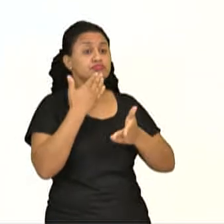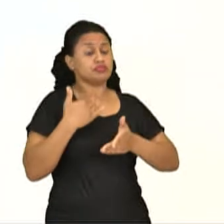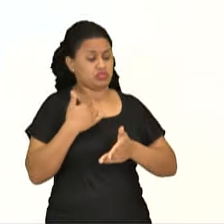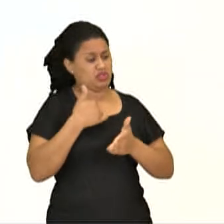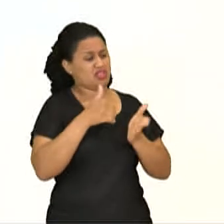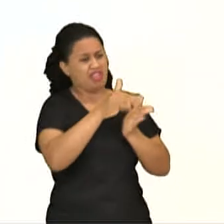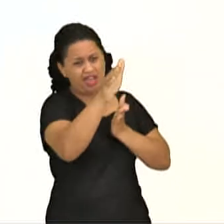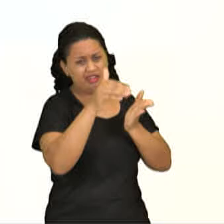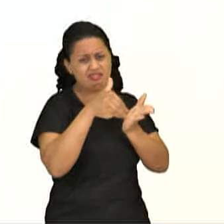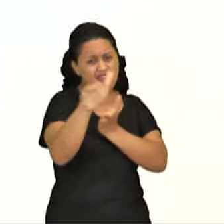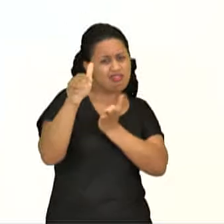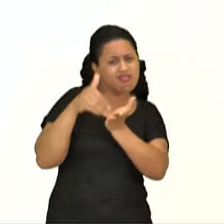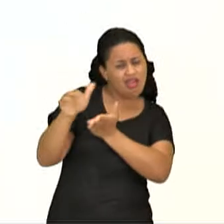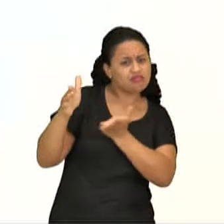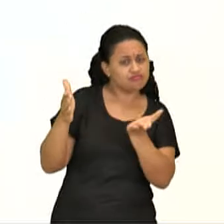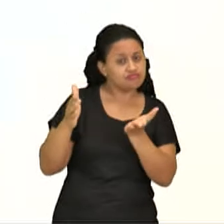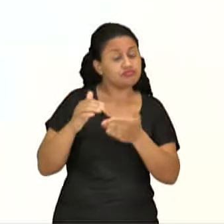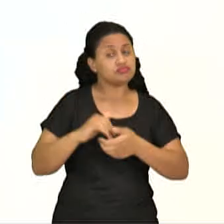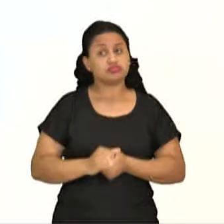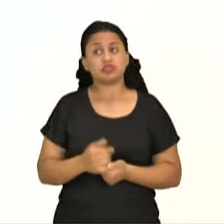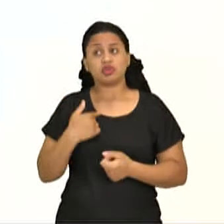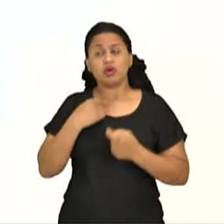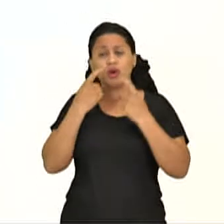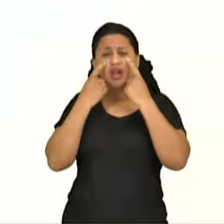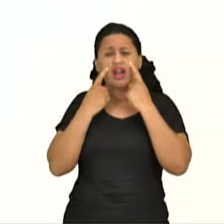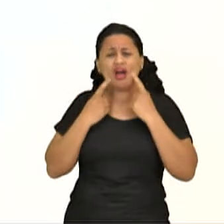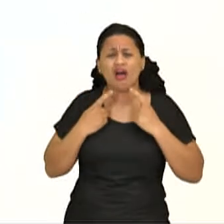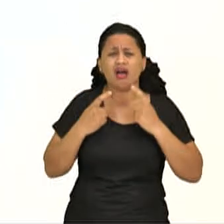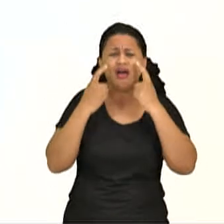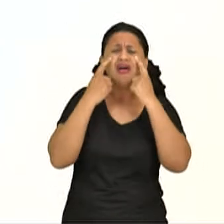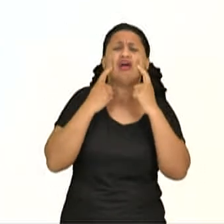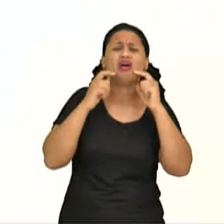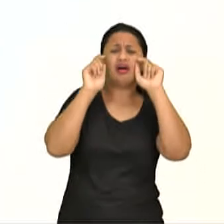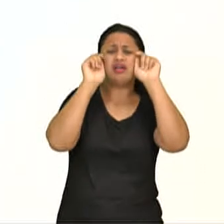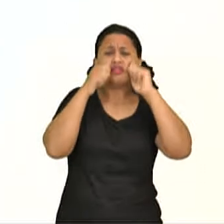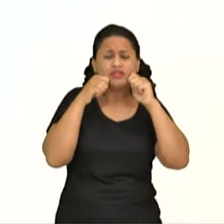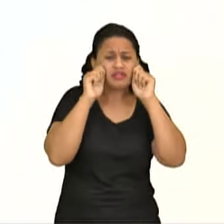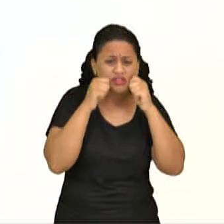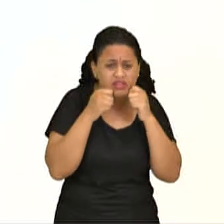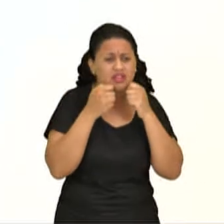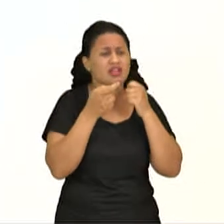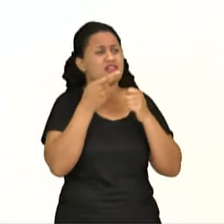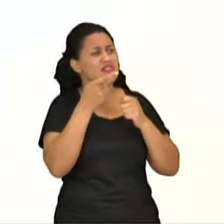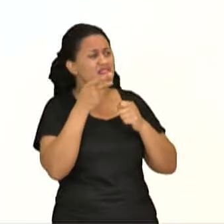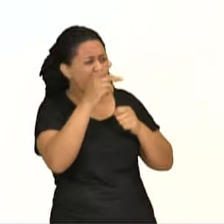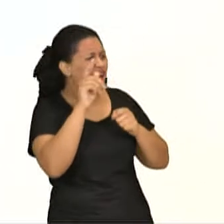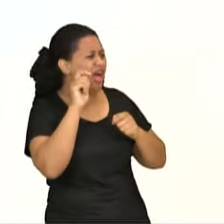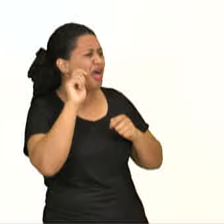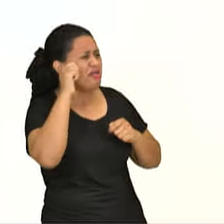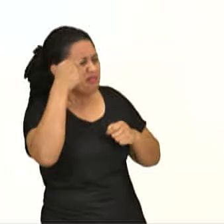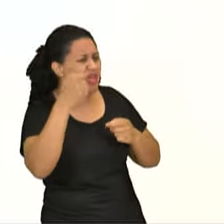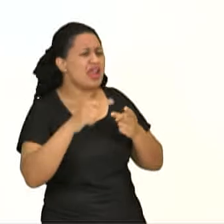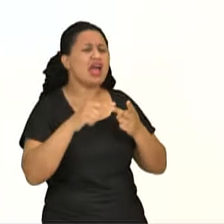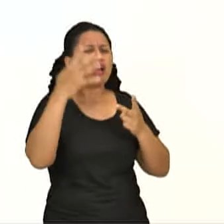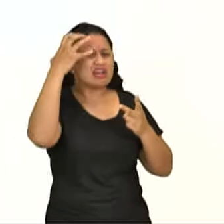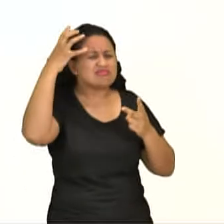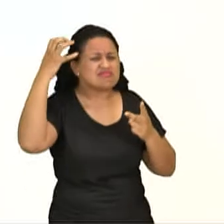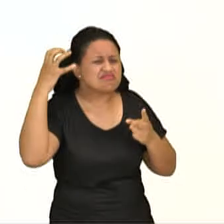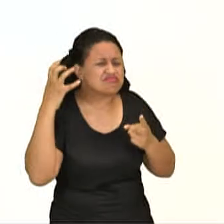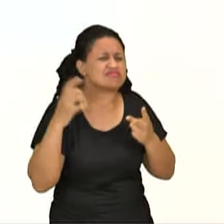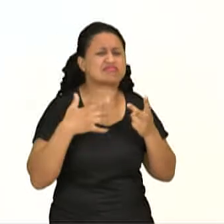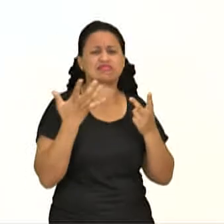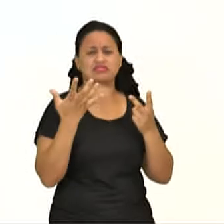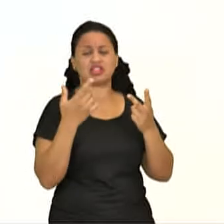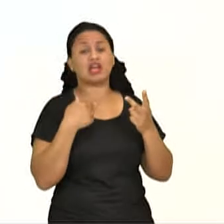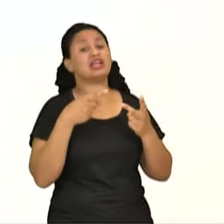me retirasse. Pus-me a chorar desesperadamente. Boneca de piche, cabelo de bombril eram